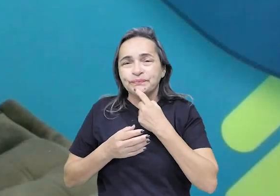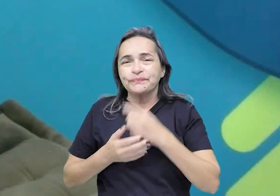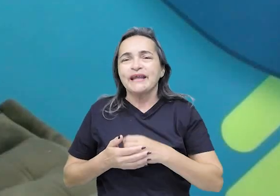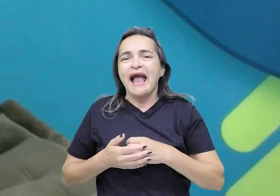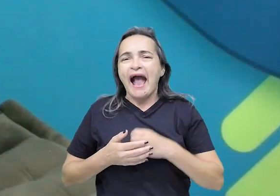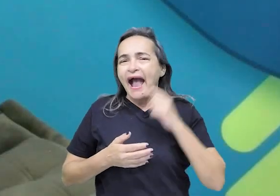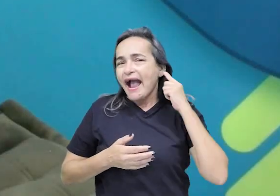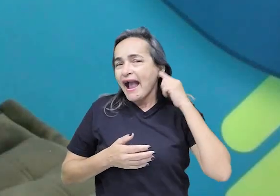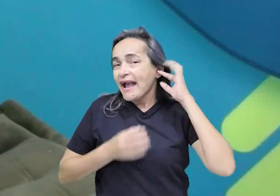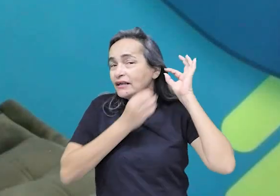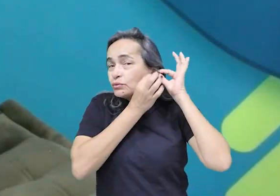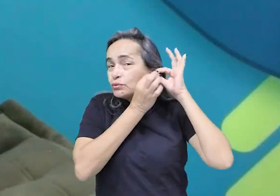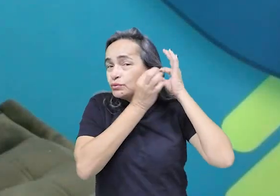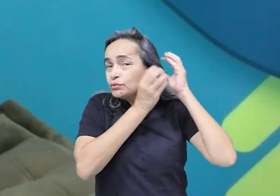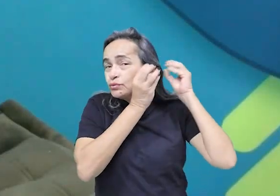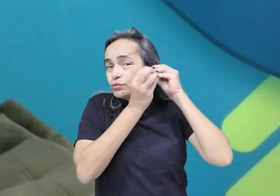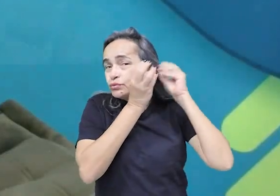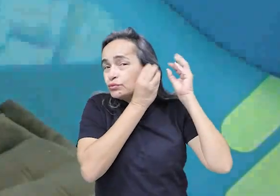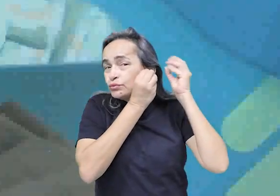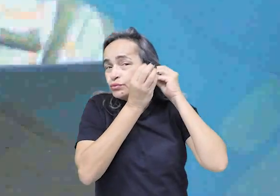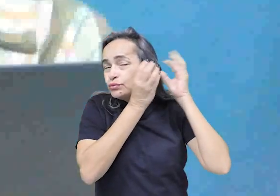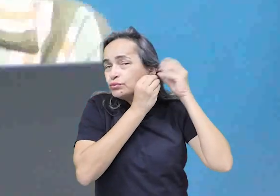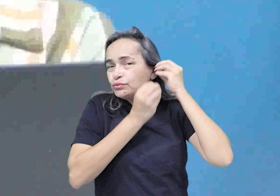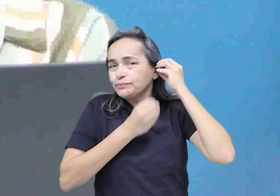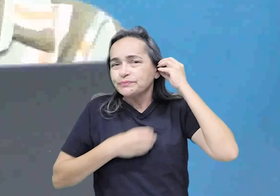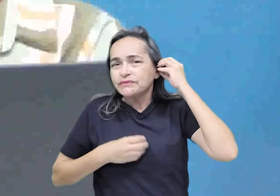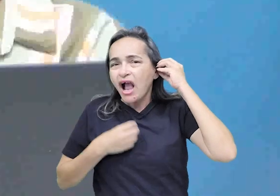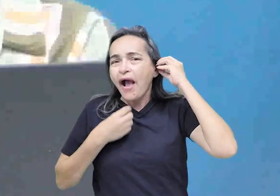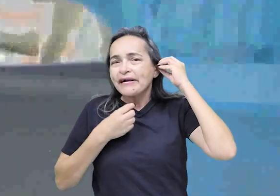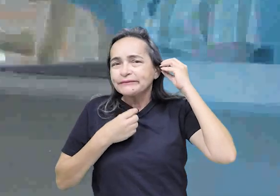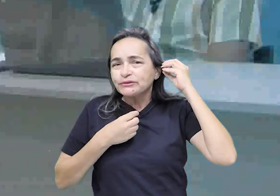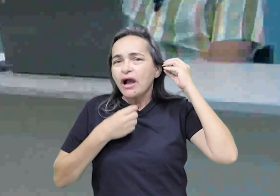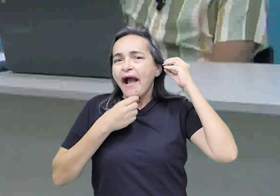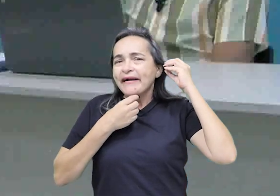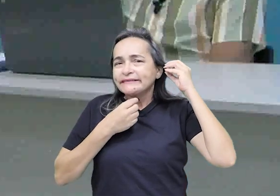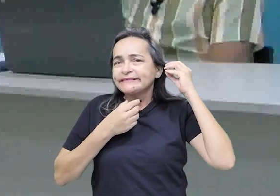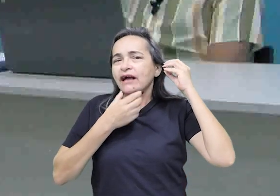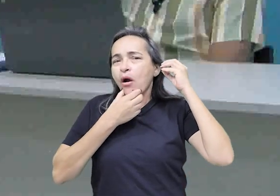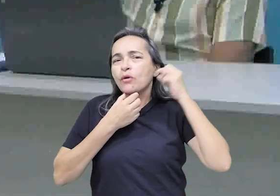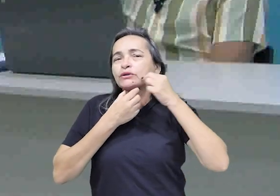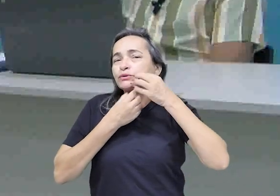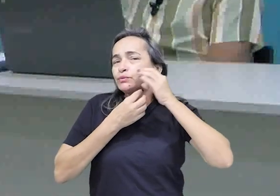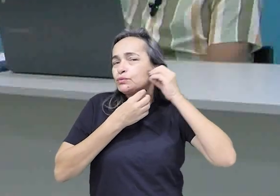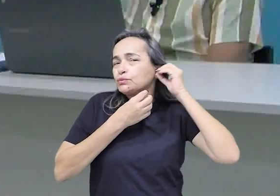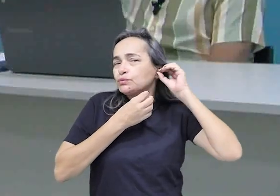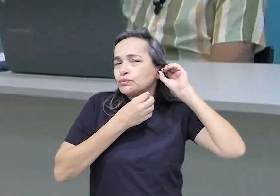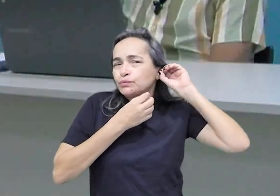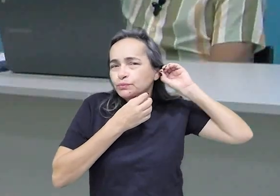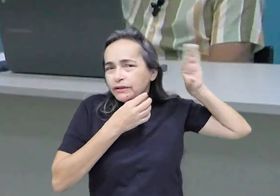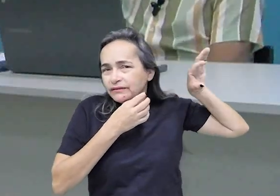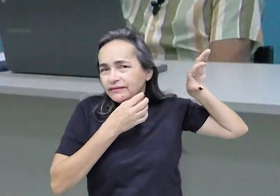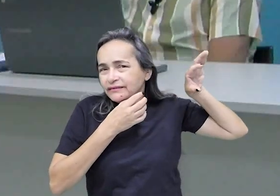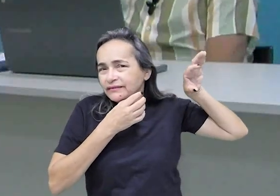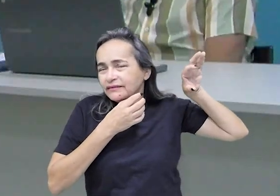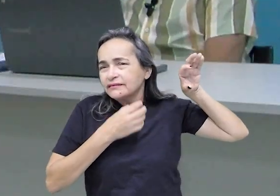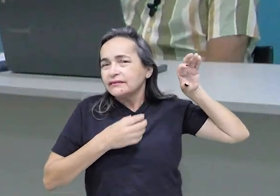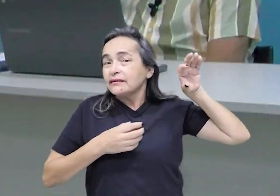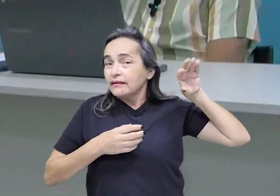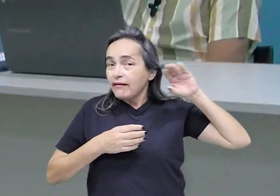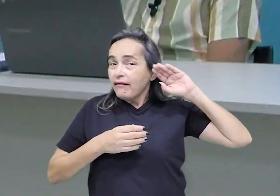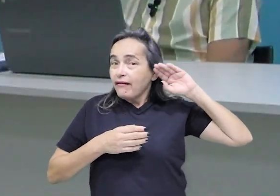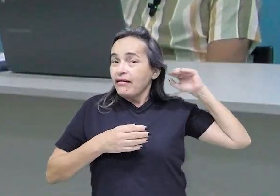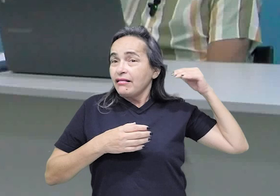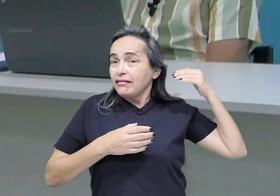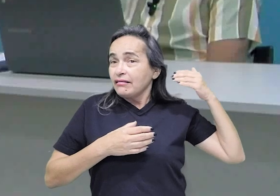mastigo, aí eu vou expelindo, ela vai caminhando e vai saindo. E aí lá